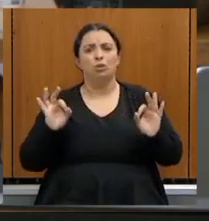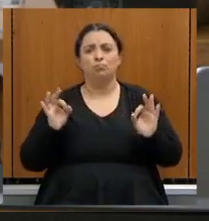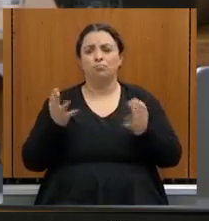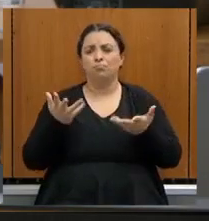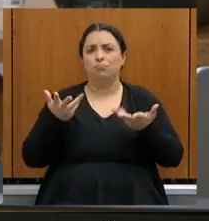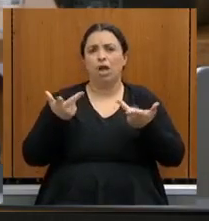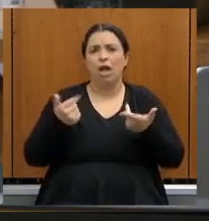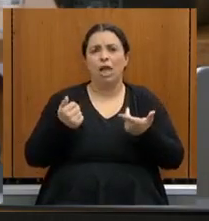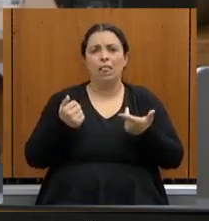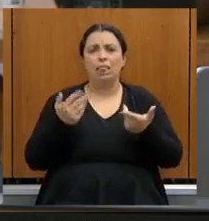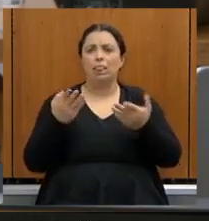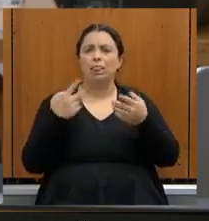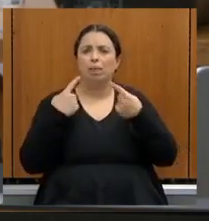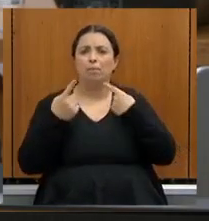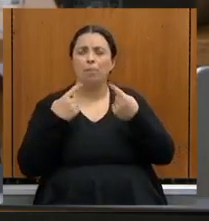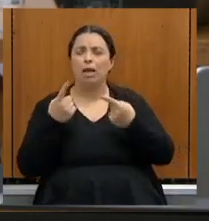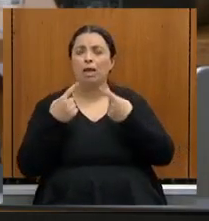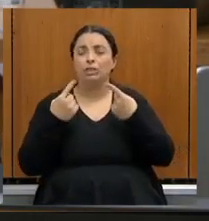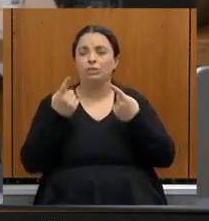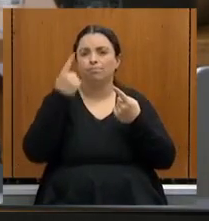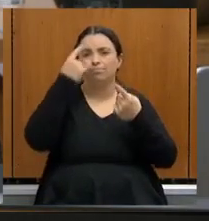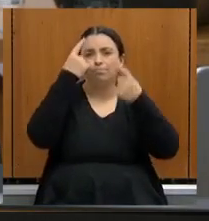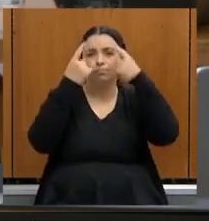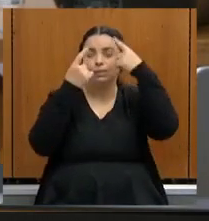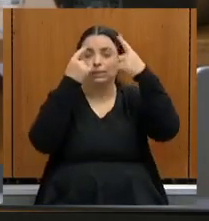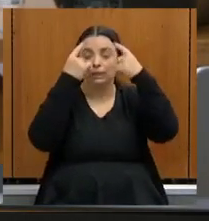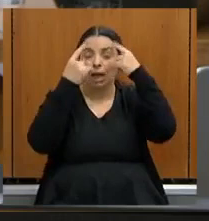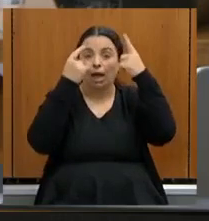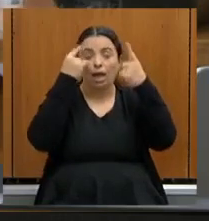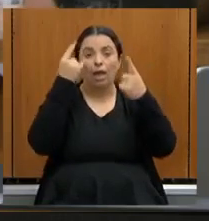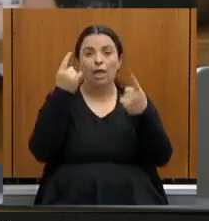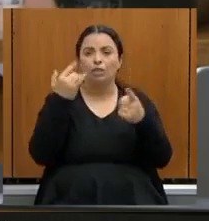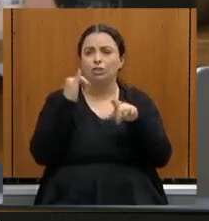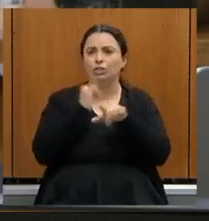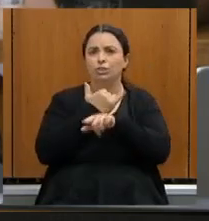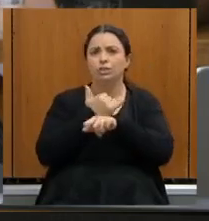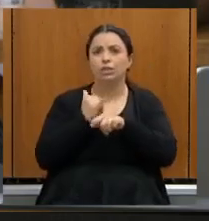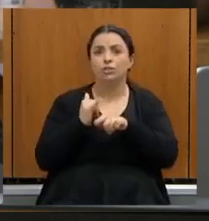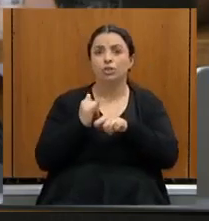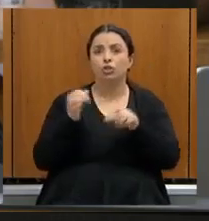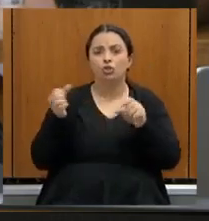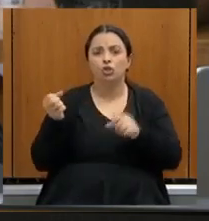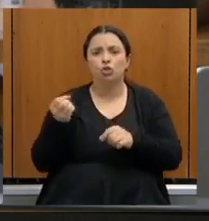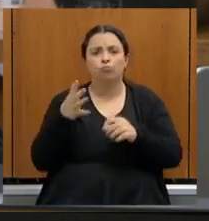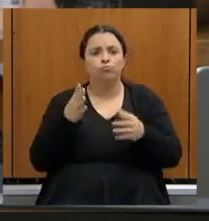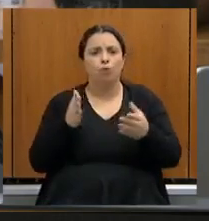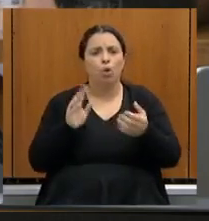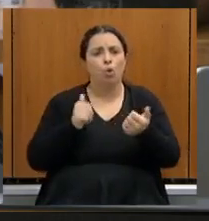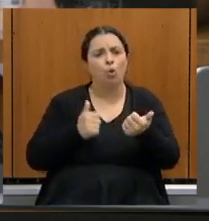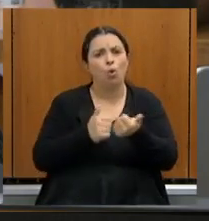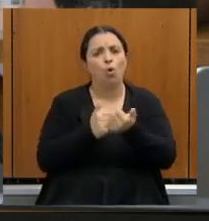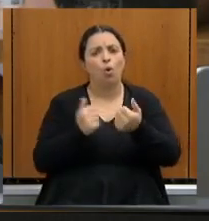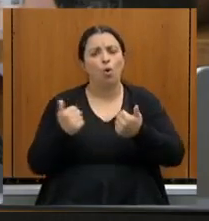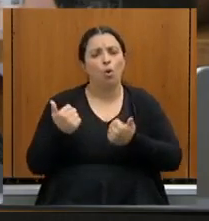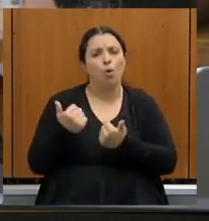ideias de buscas para a cooperação de uma forma